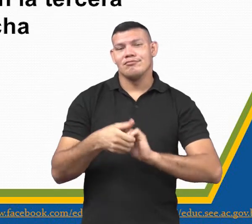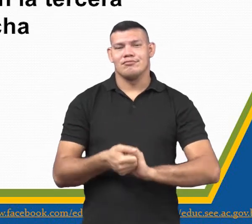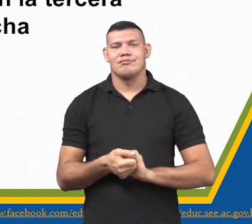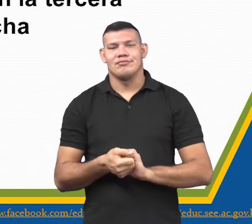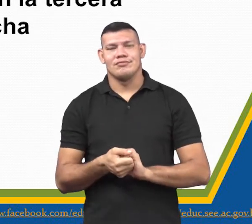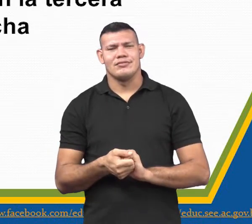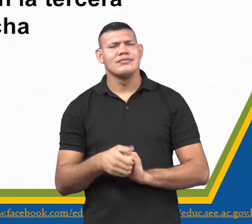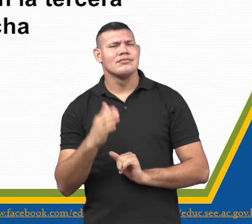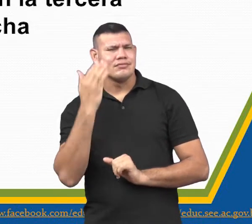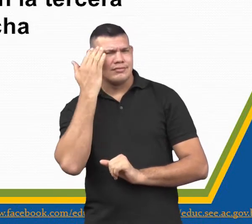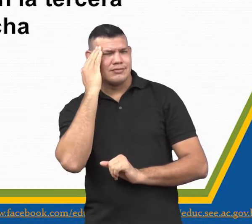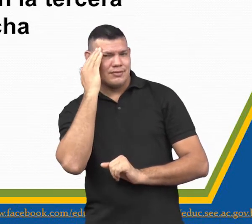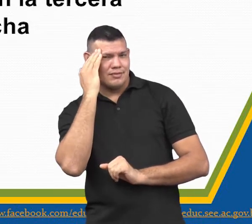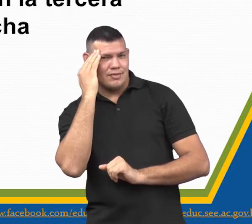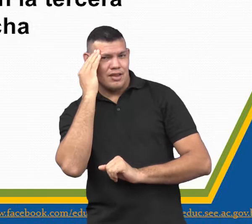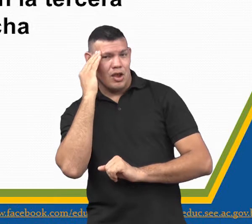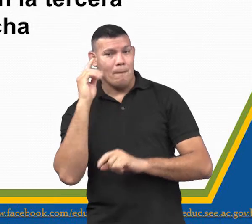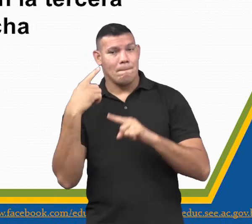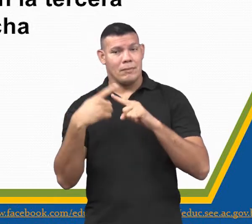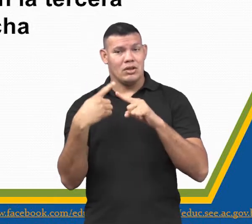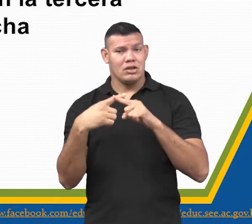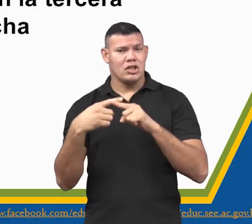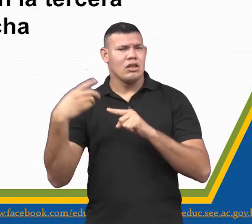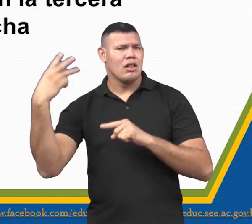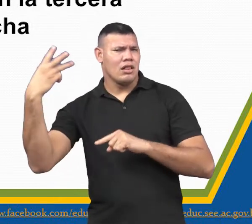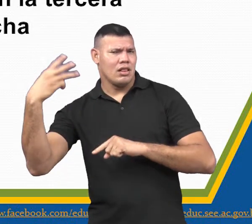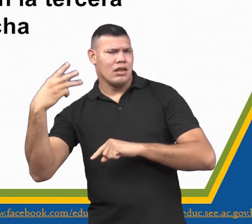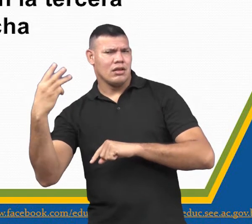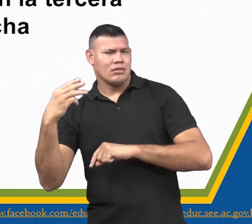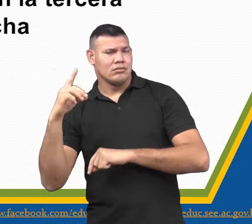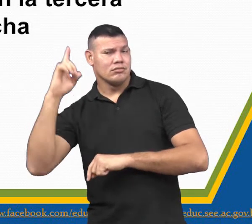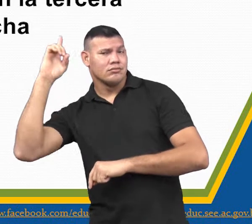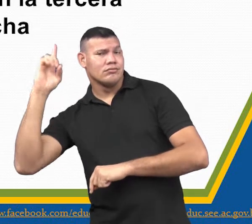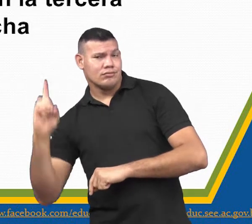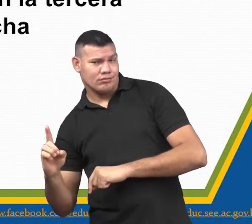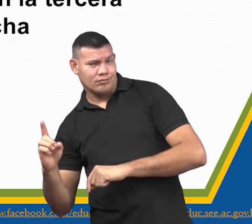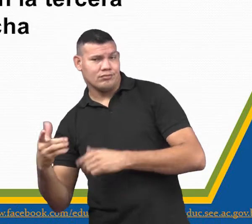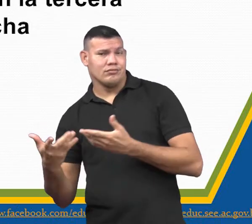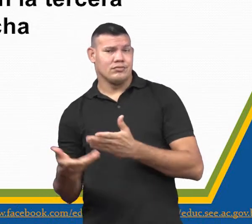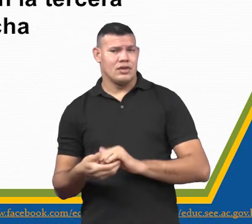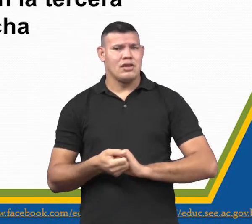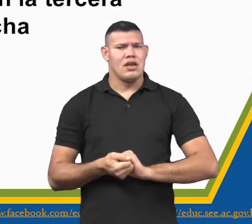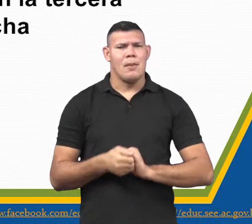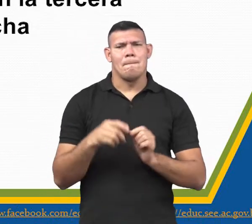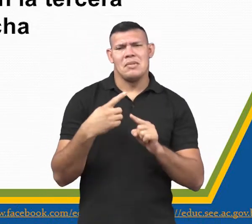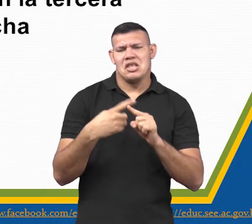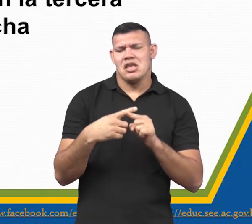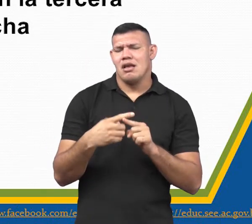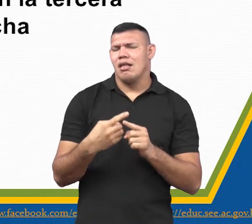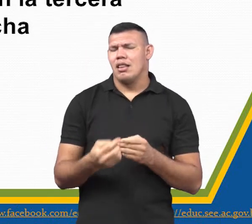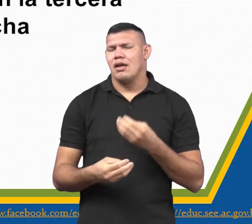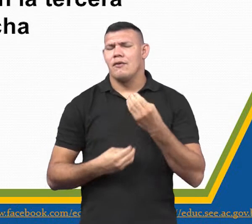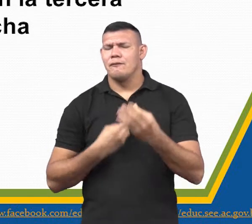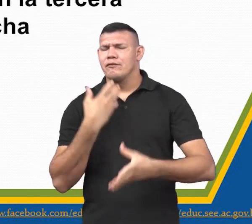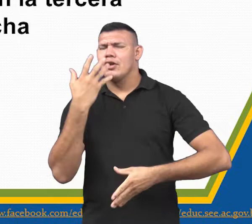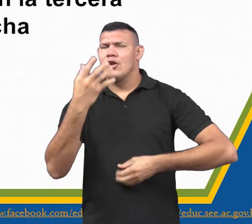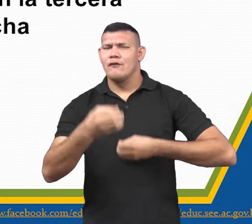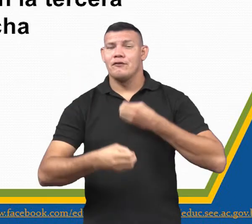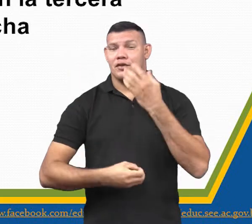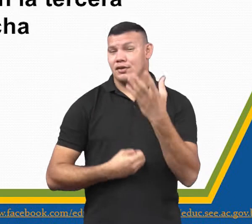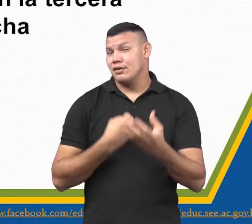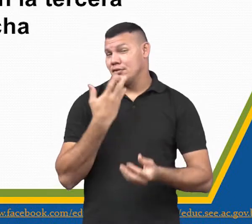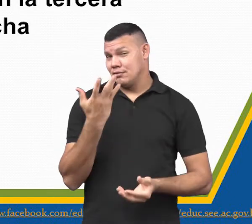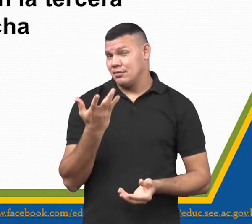en la tercera a la derecha. Estão vendo essas palavras que eu coloquei para vocês e que eu falei lá na aula passada que elas são as palavrinhas